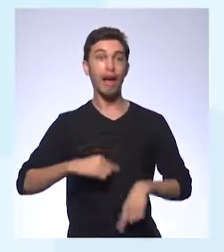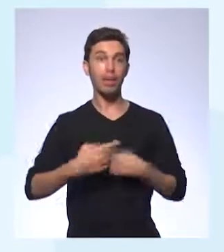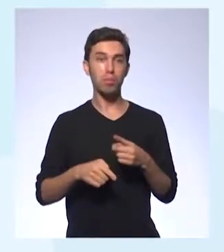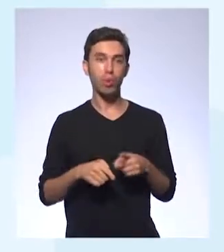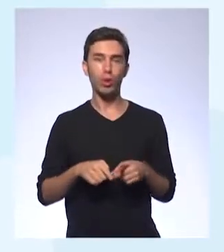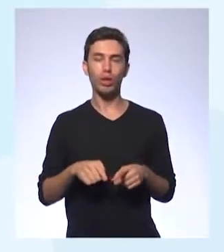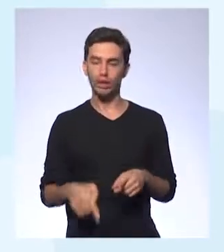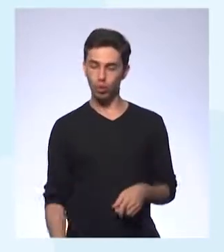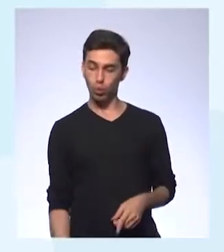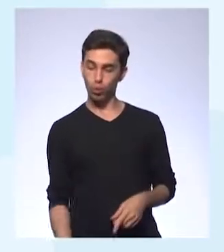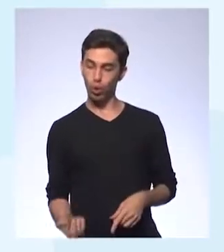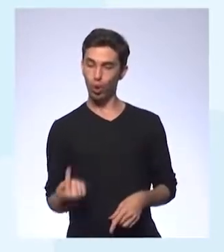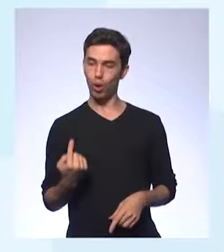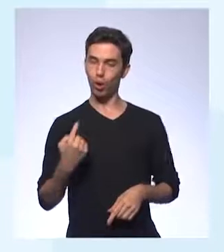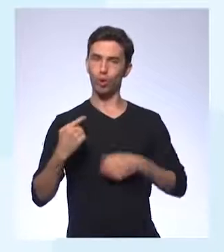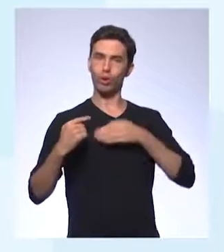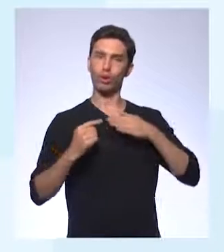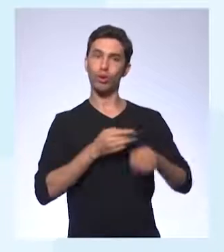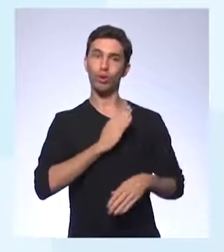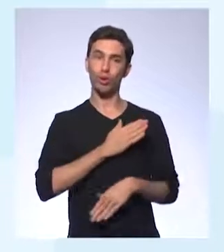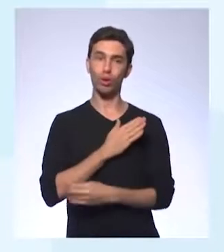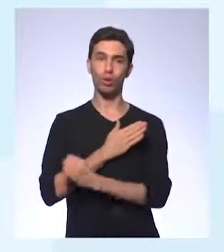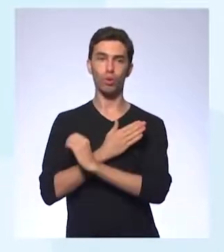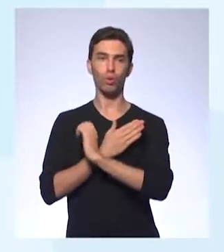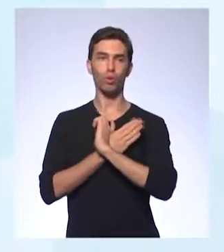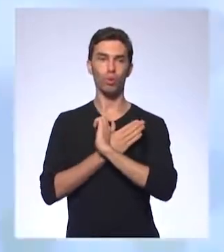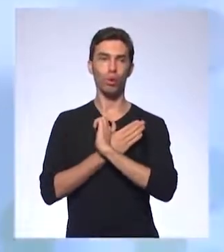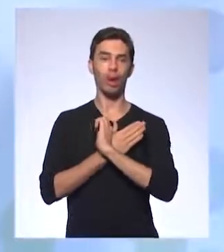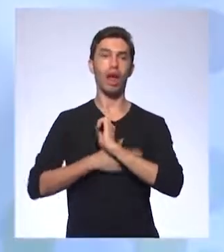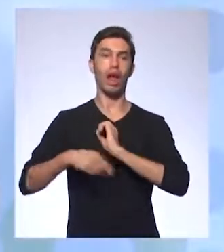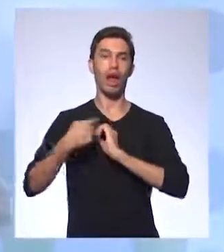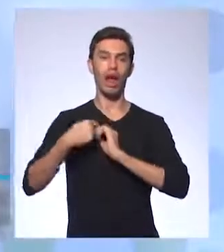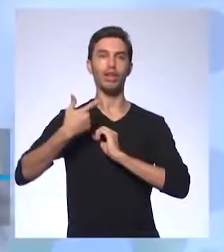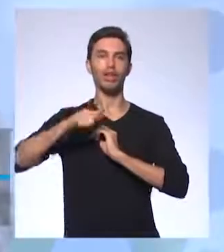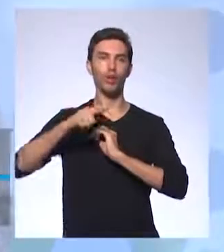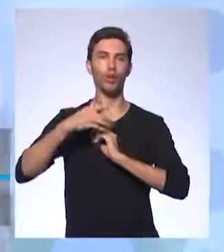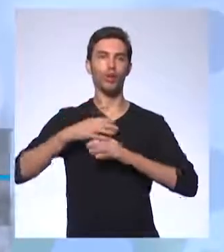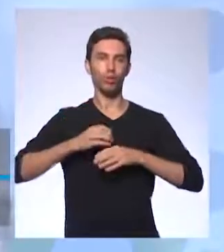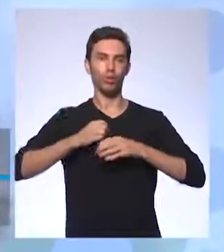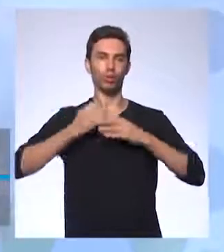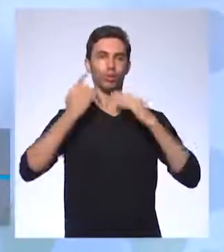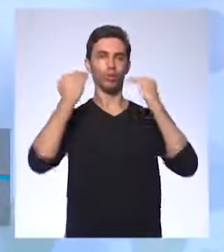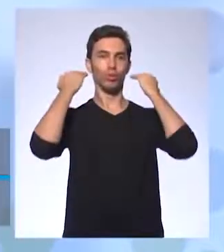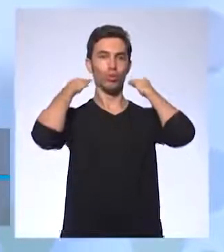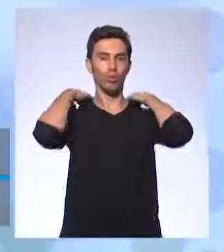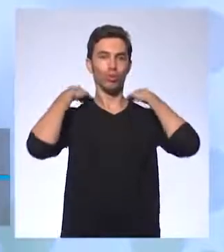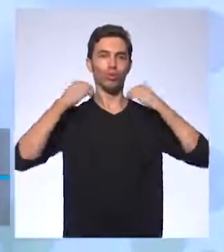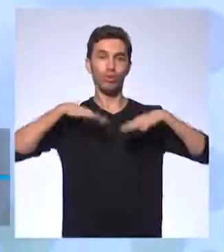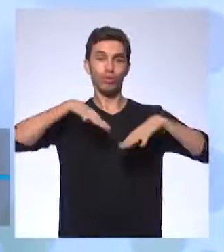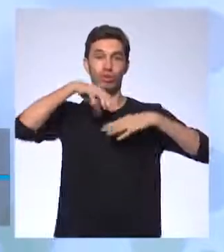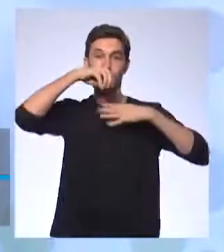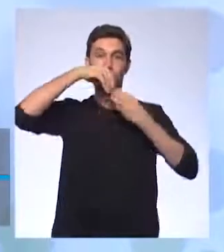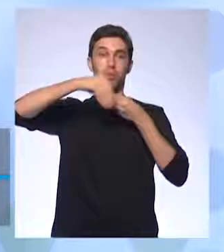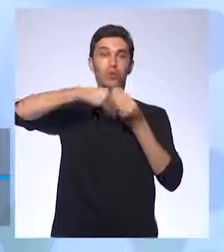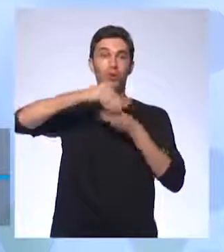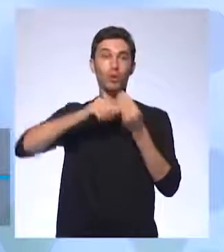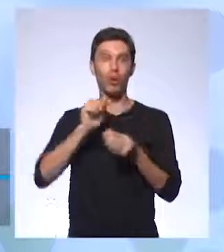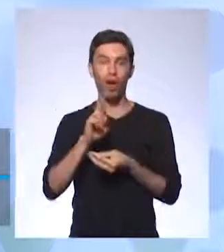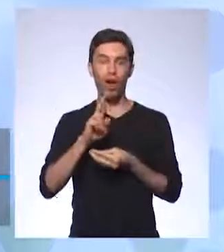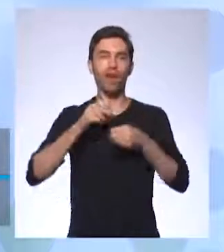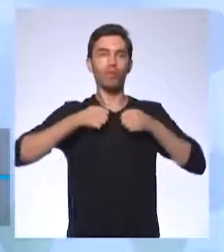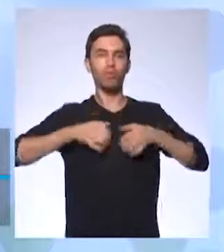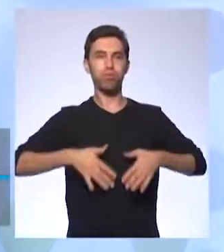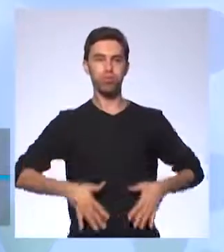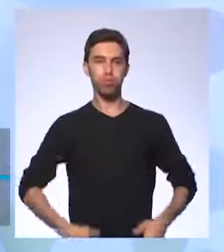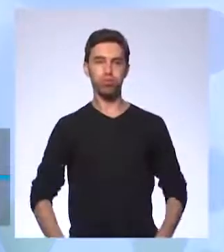contrai, né? Para quem não sabe, panturrilha, algumas pessoas chamam de batata da perna ou barriga da perna, mas é a panturrilha, tá? E quando você anda, ela contrai